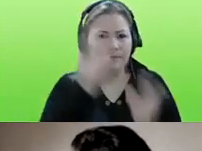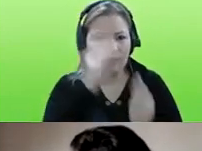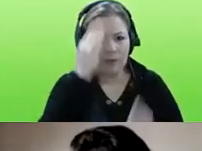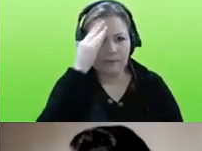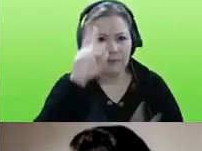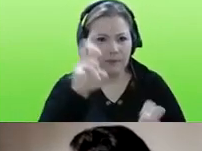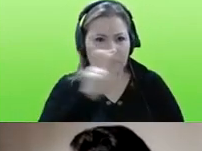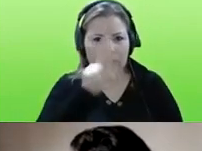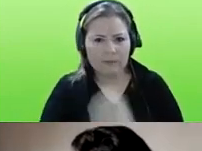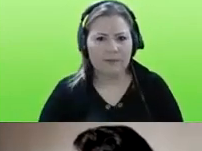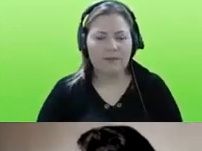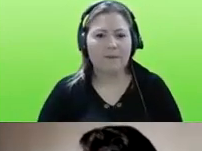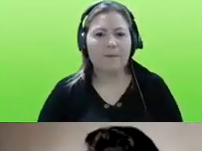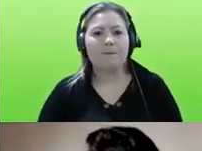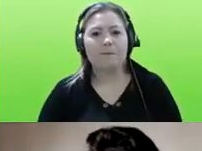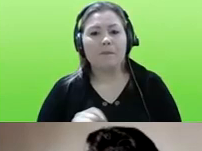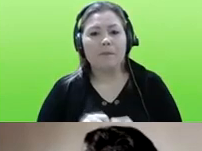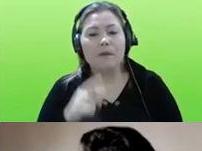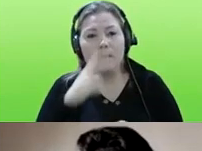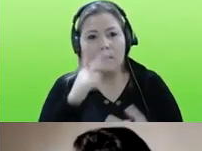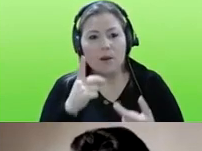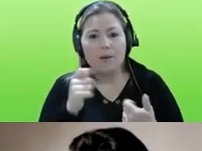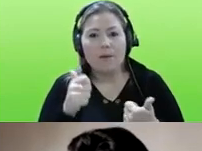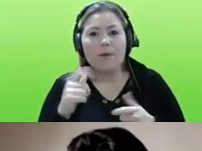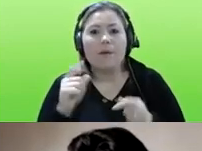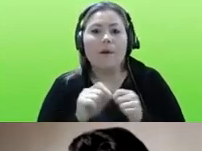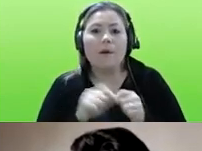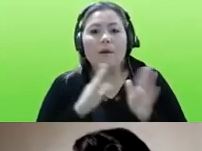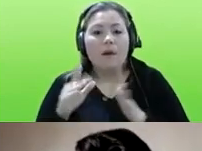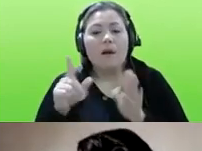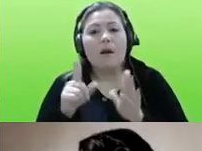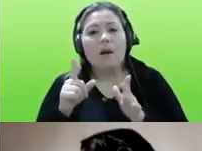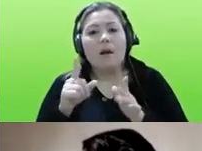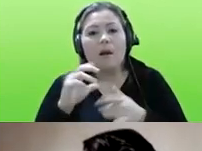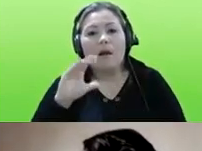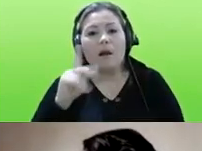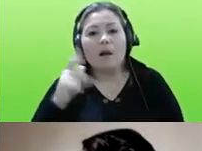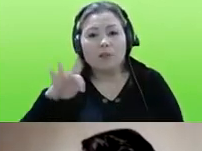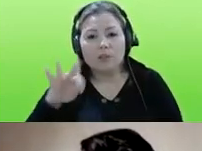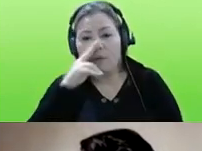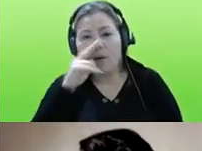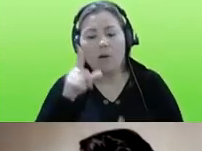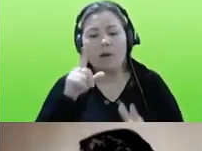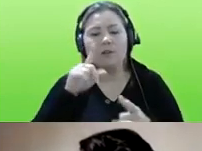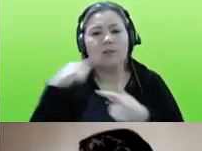ideia que retoma-se de Kant é que a imaginação ela é tomada tanto no sentido